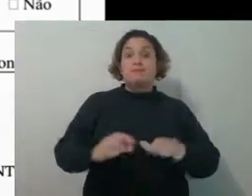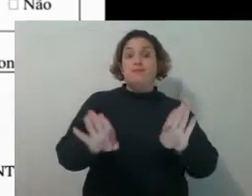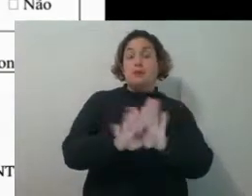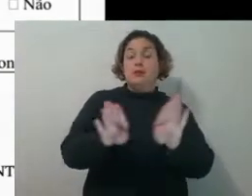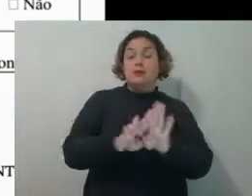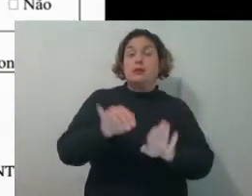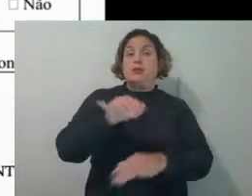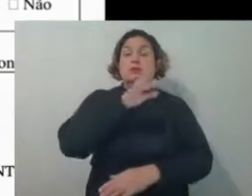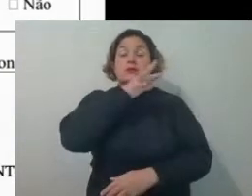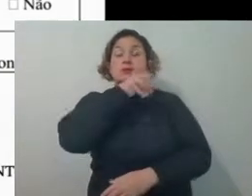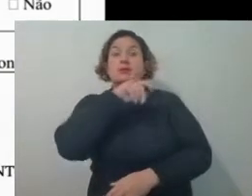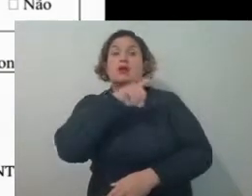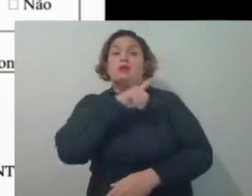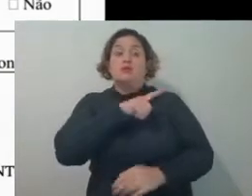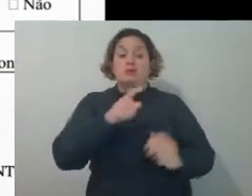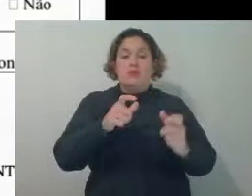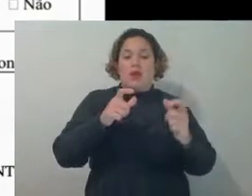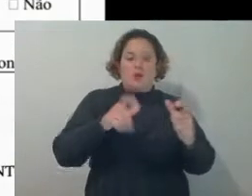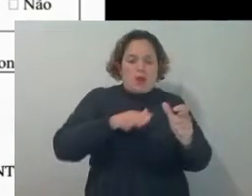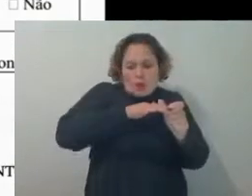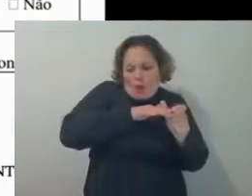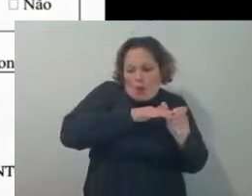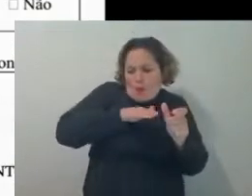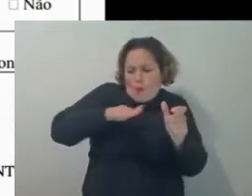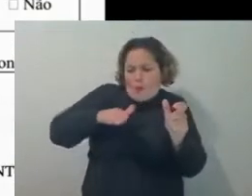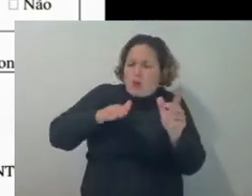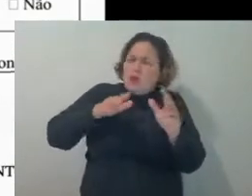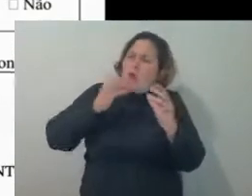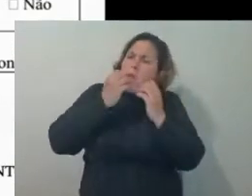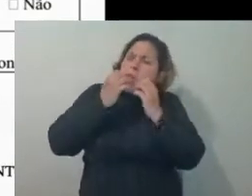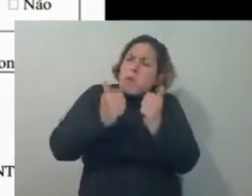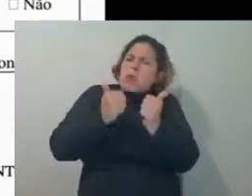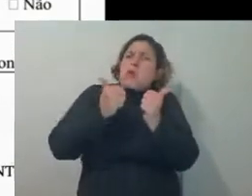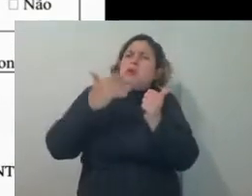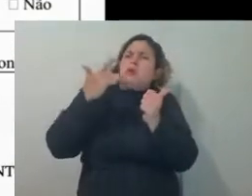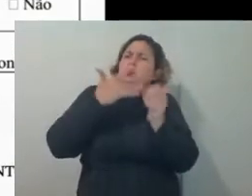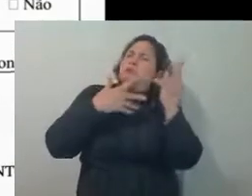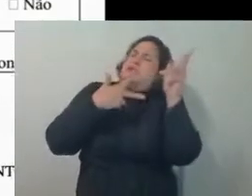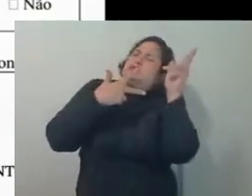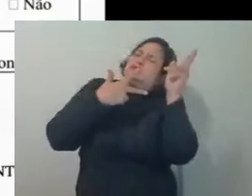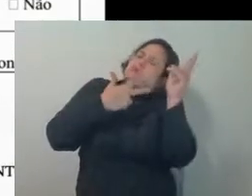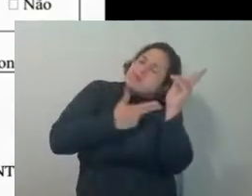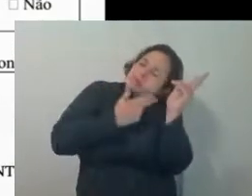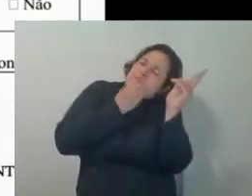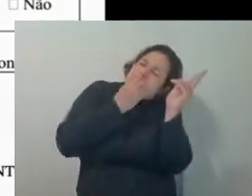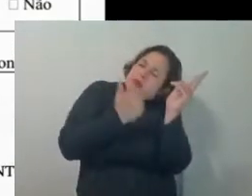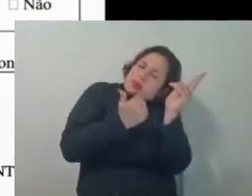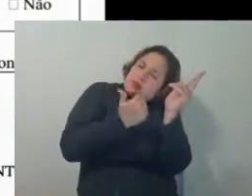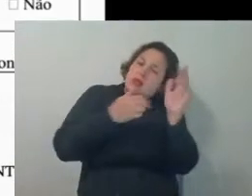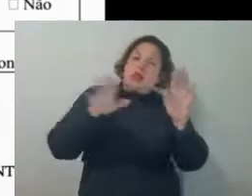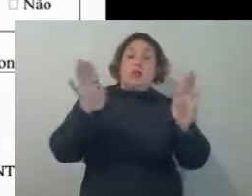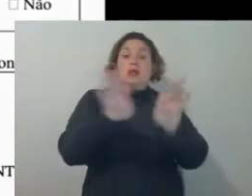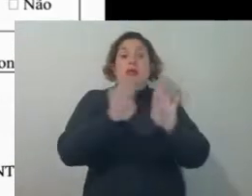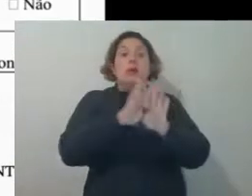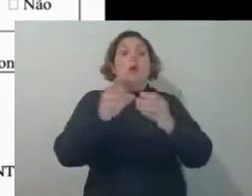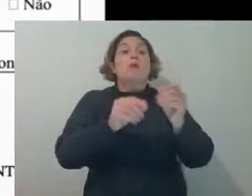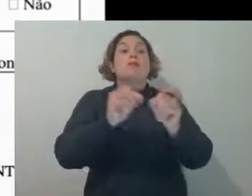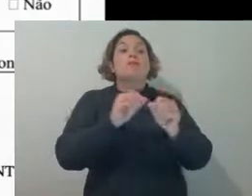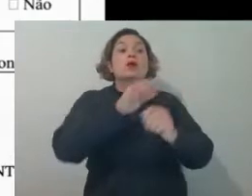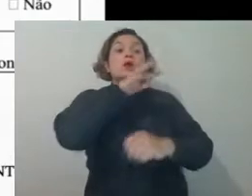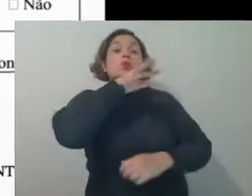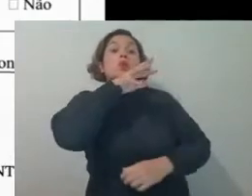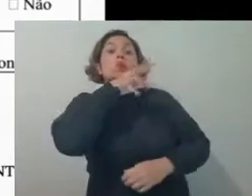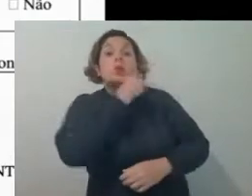tem, né, uma superfície confortável para descansar, se a forma de contenção do animal permite que ele